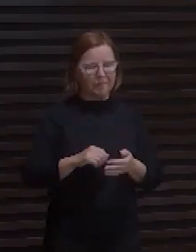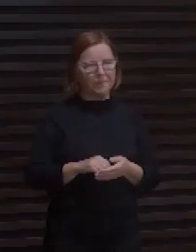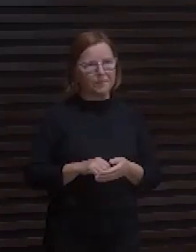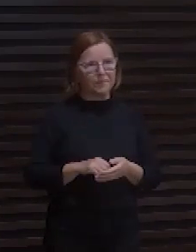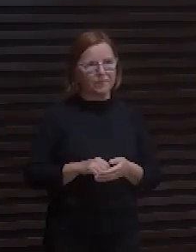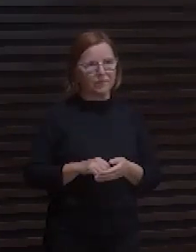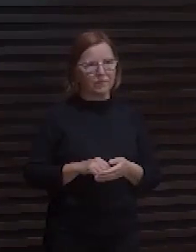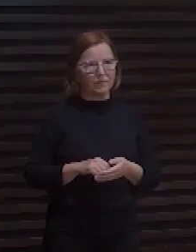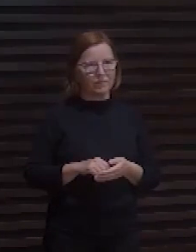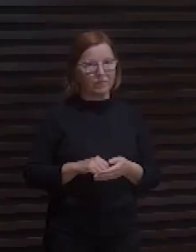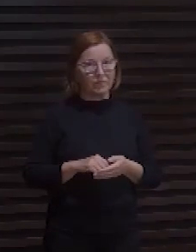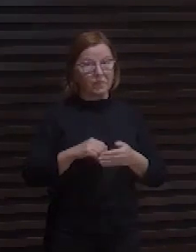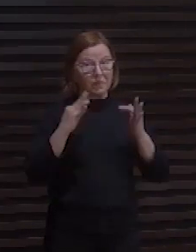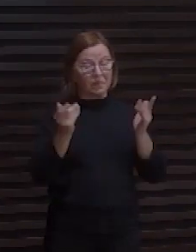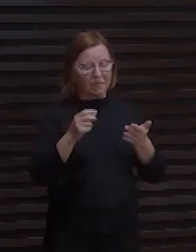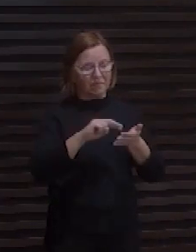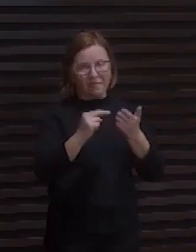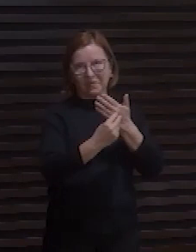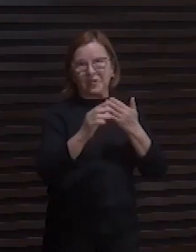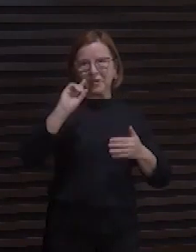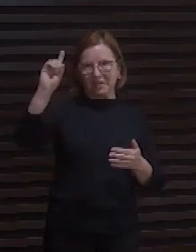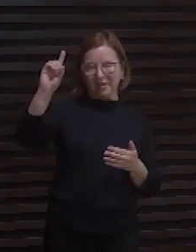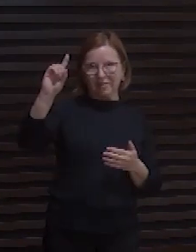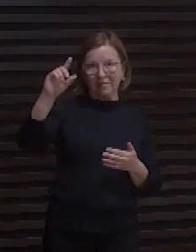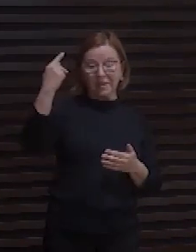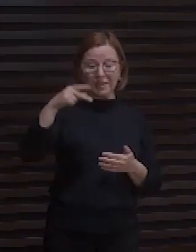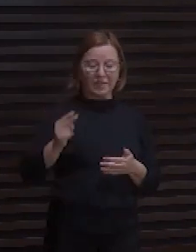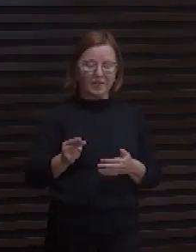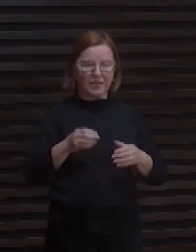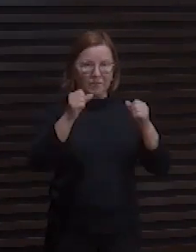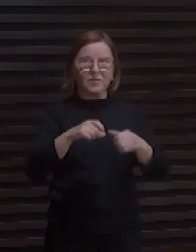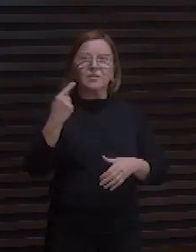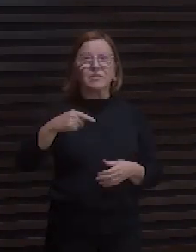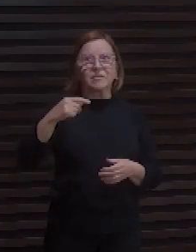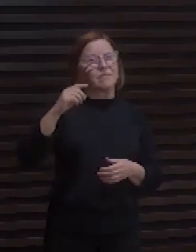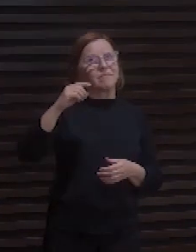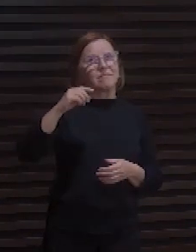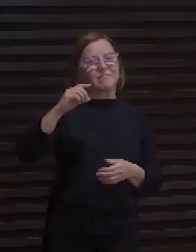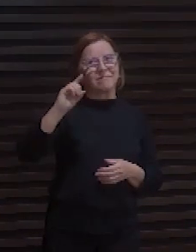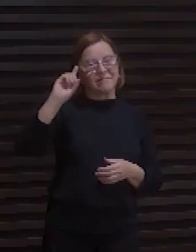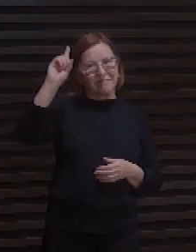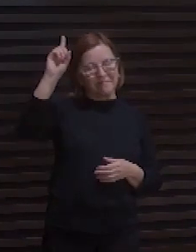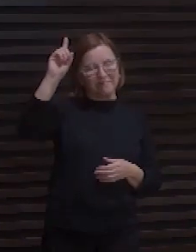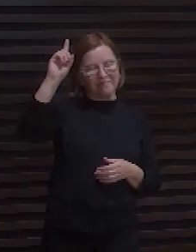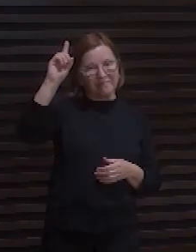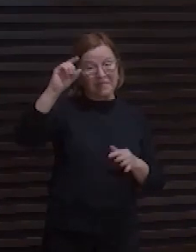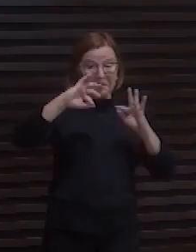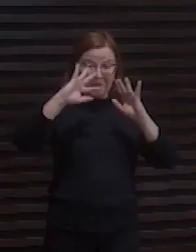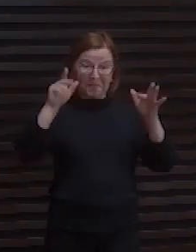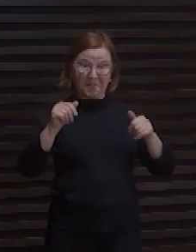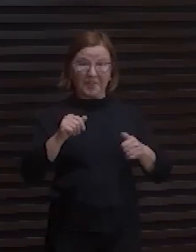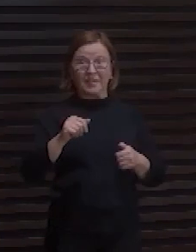os atributos invisíveis de Deus, isto é, o seu eterno poder e a sua divindade, claramente se reconhecem,